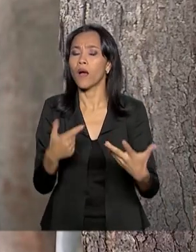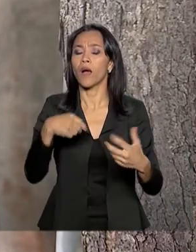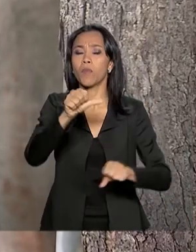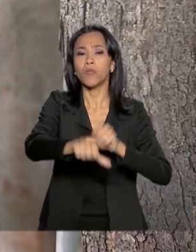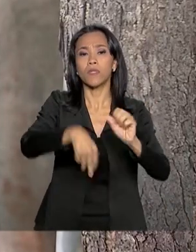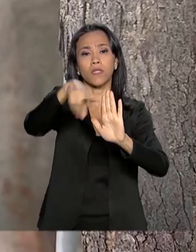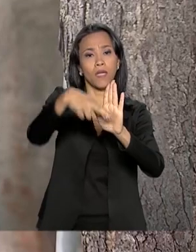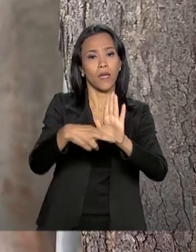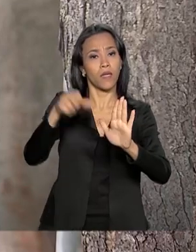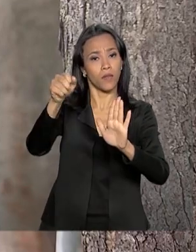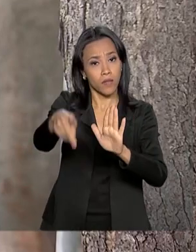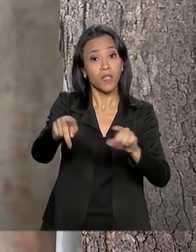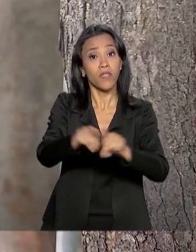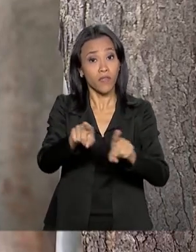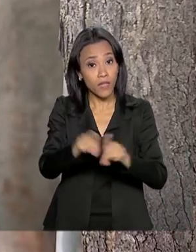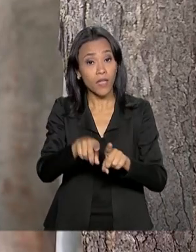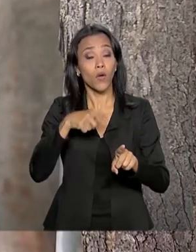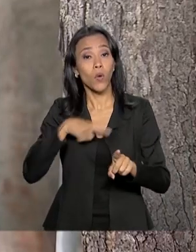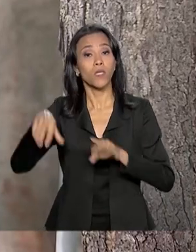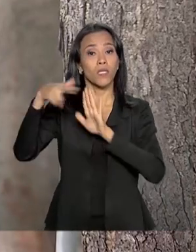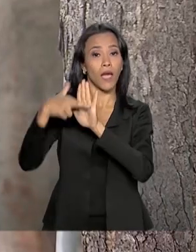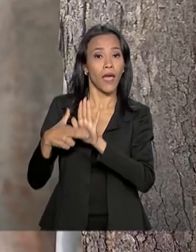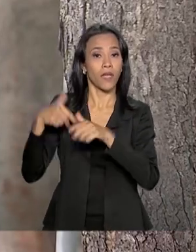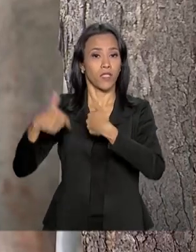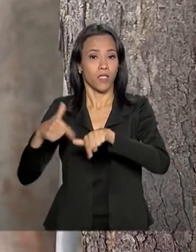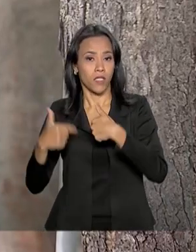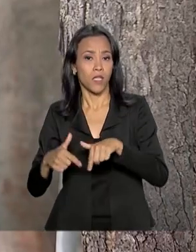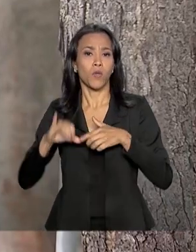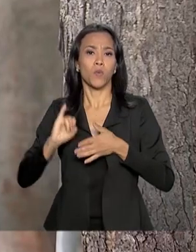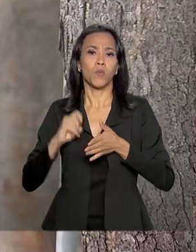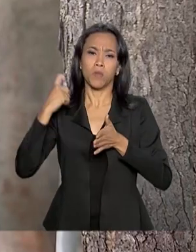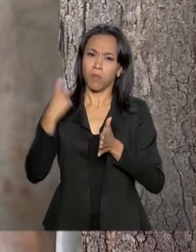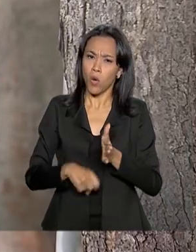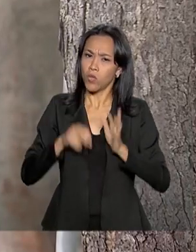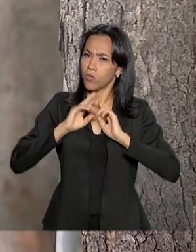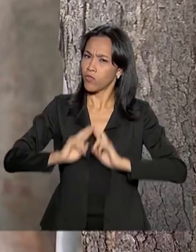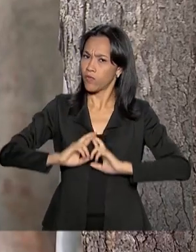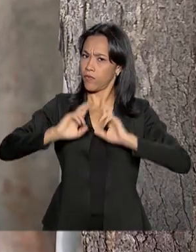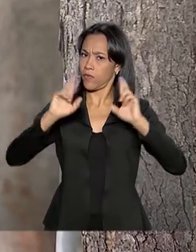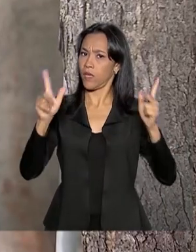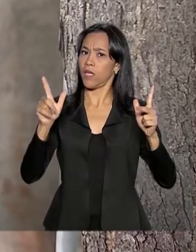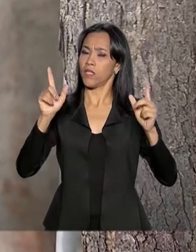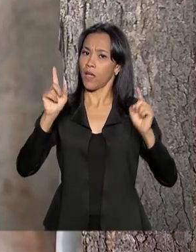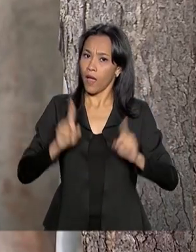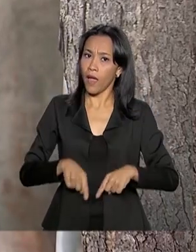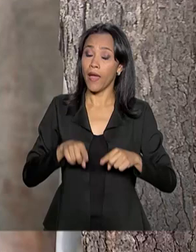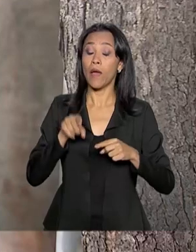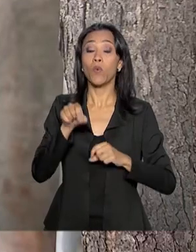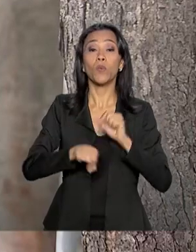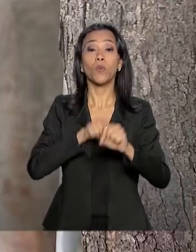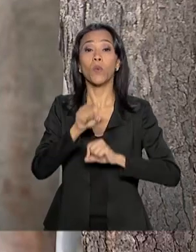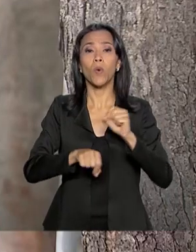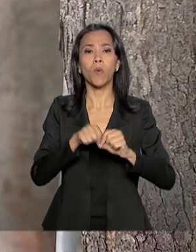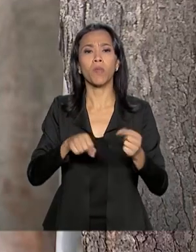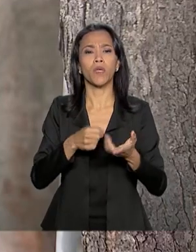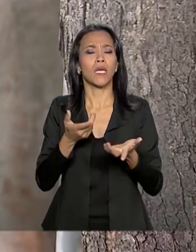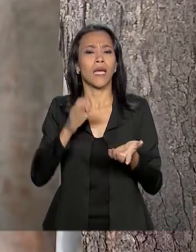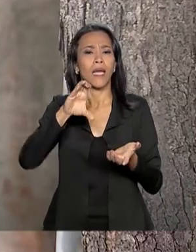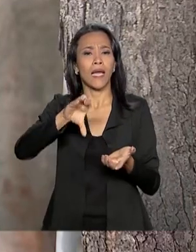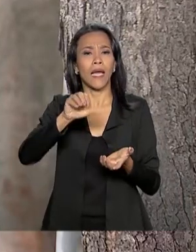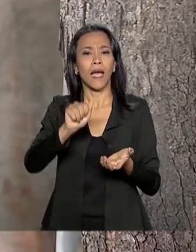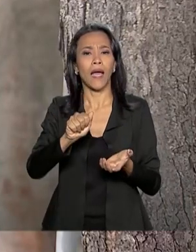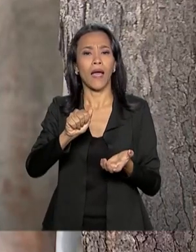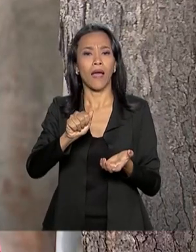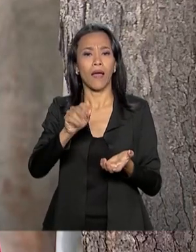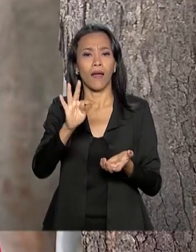regime trabalhista alternativo com cargas tributárias diferentes é a chamada carteira verde amarela segundo